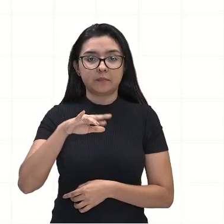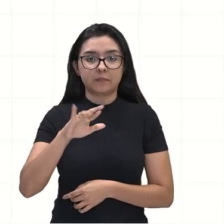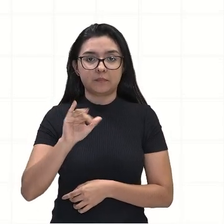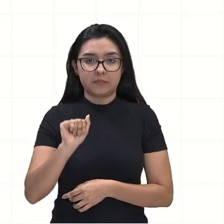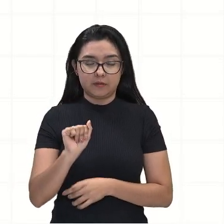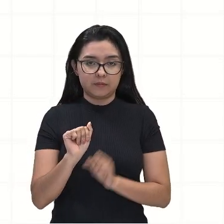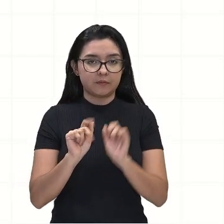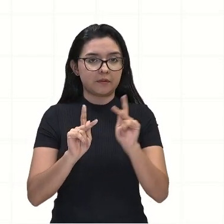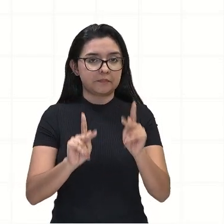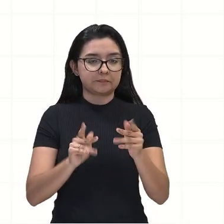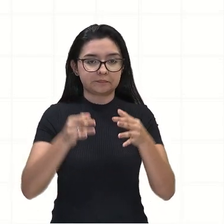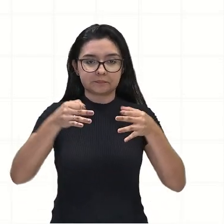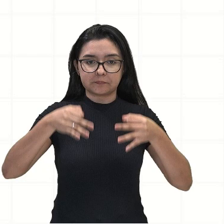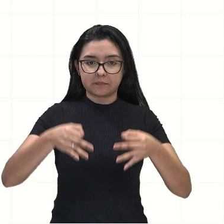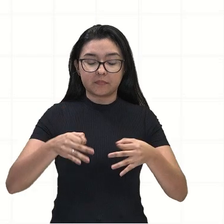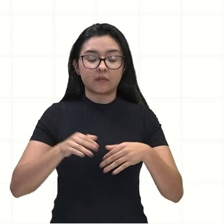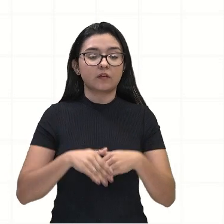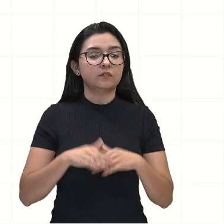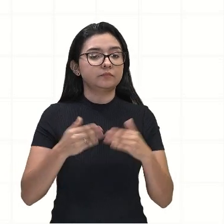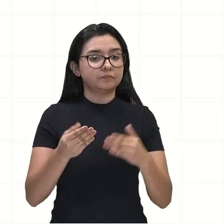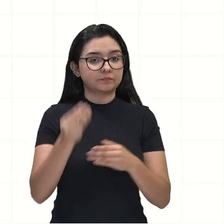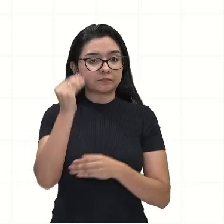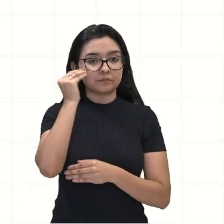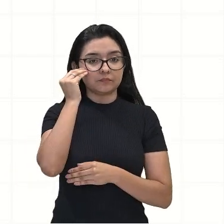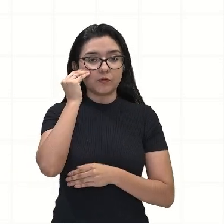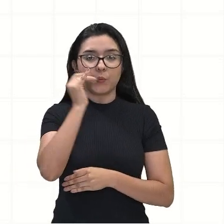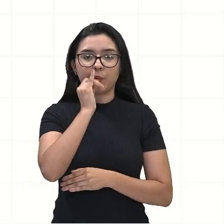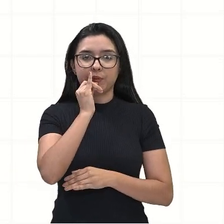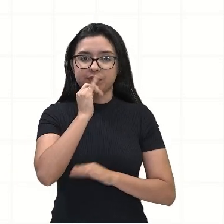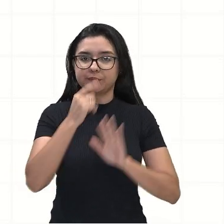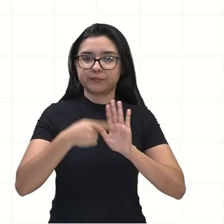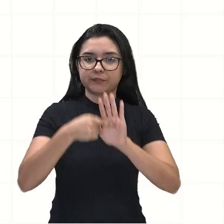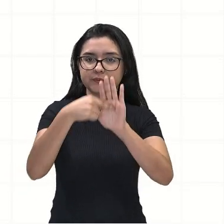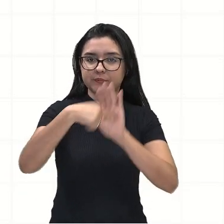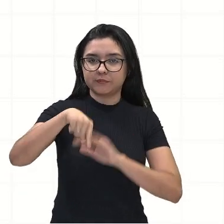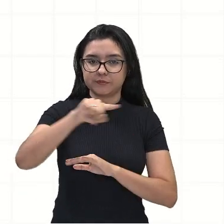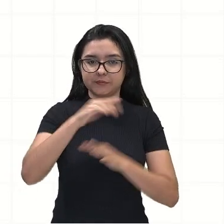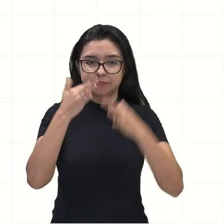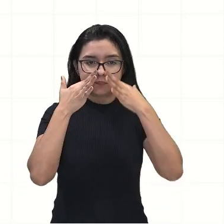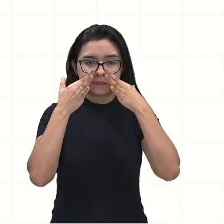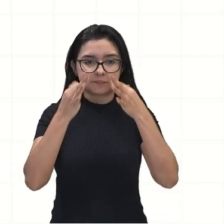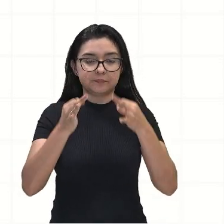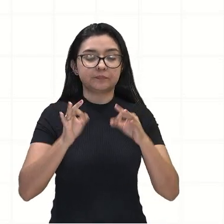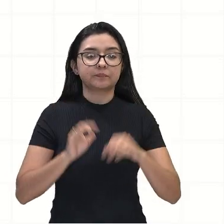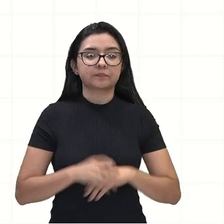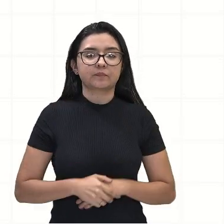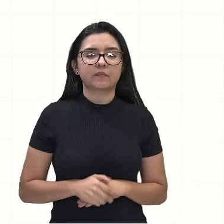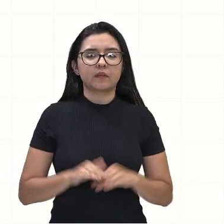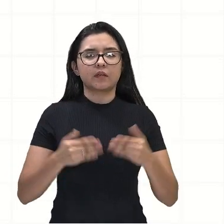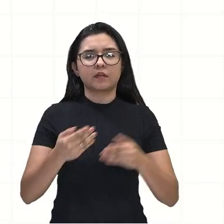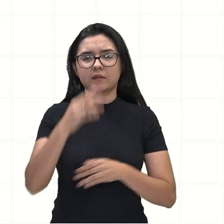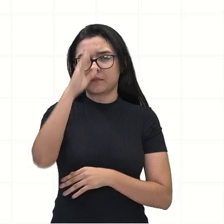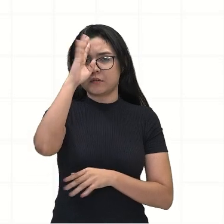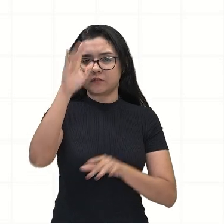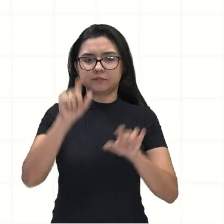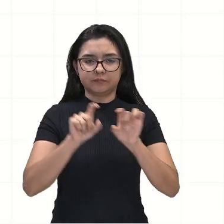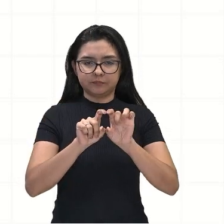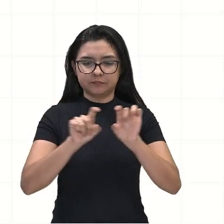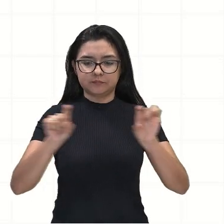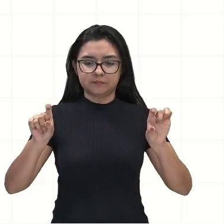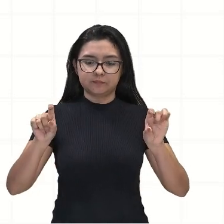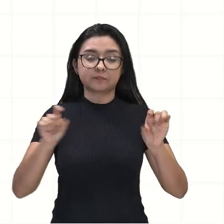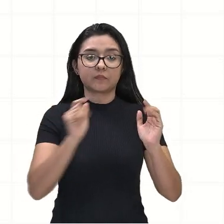Tudo bem? Então, vejam só aqui o exemplo que eu trago aqui para vocês. Imagine uma barra dividida em 10